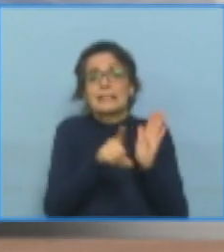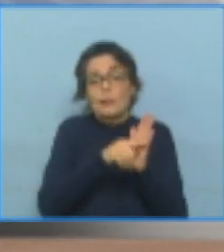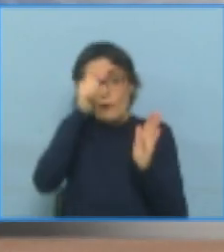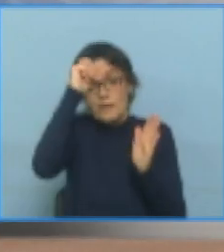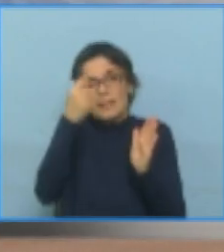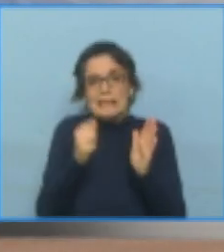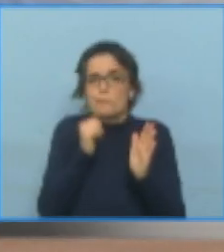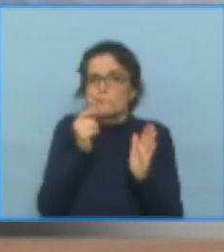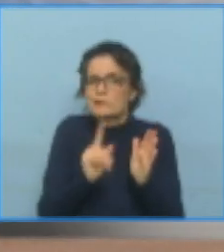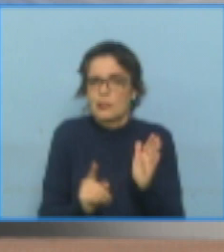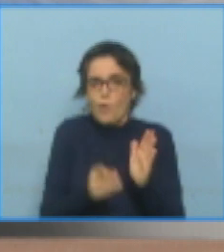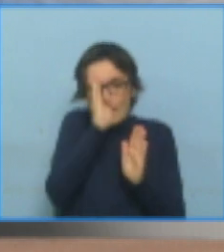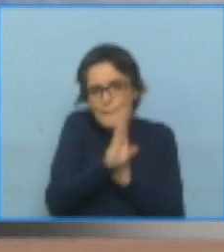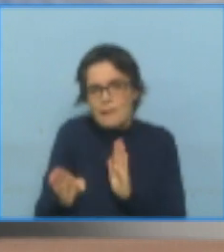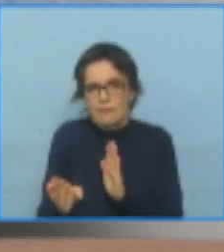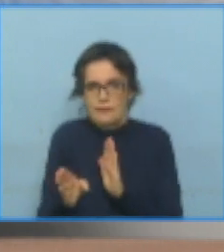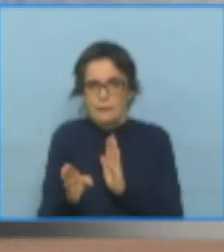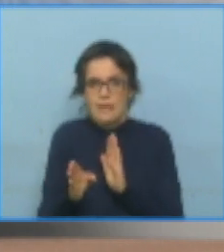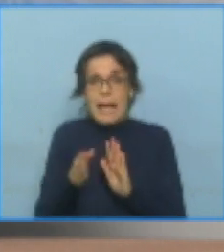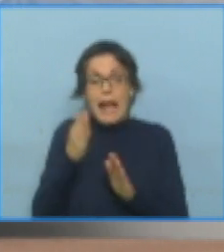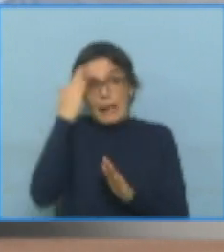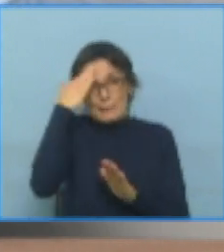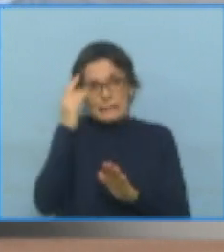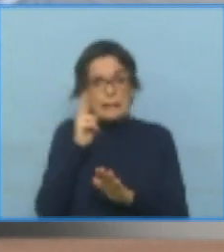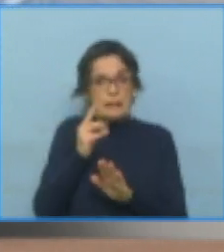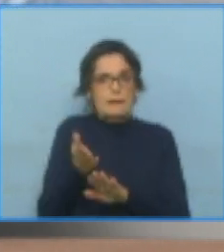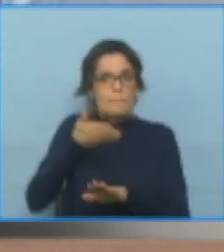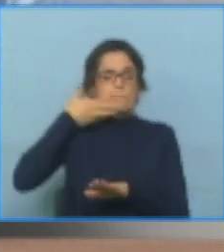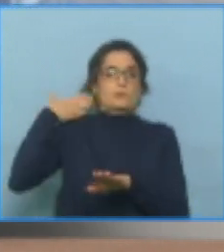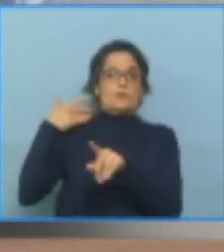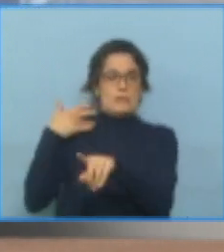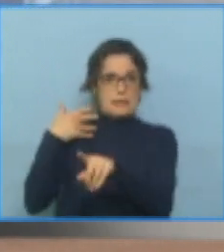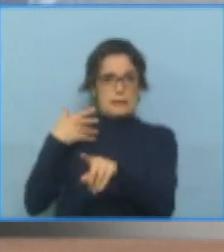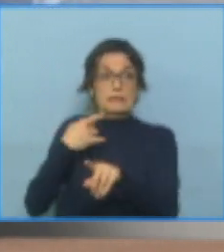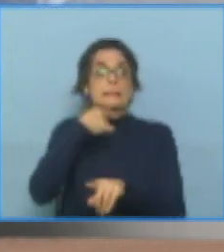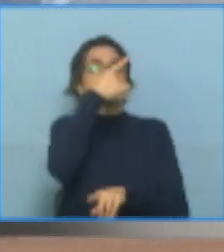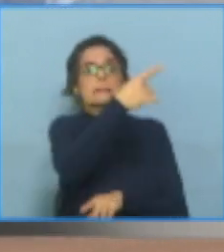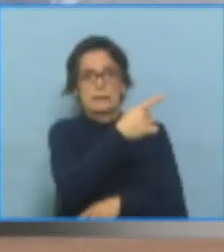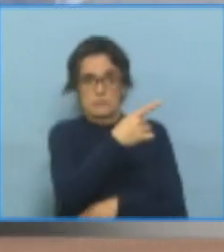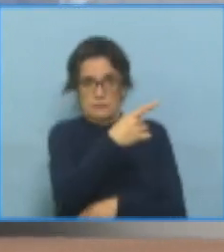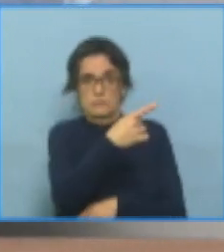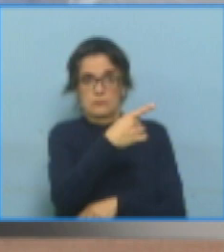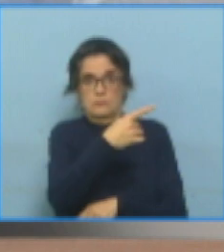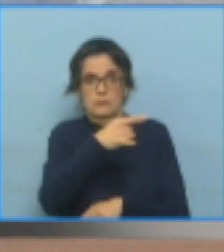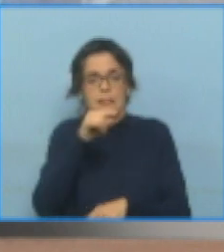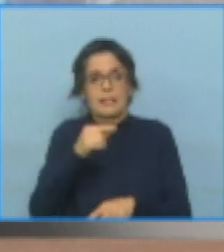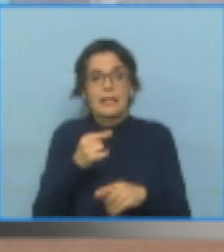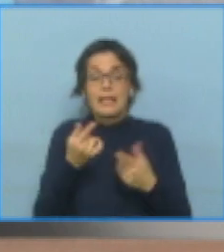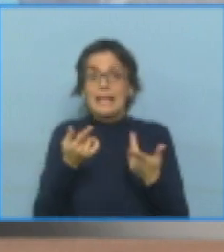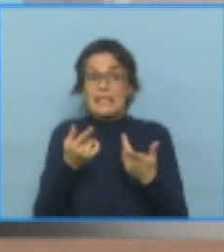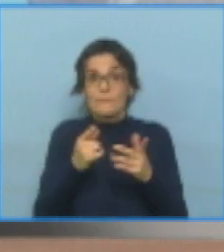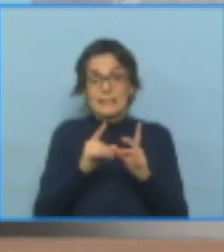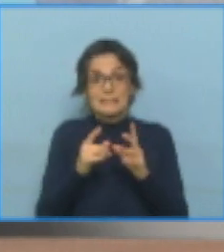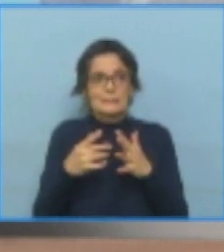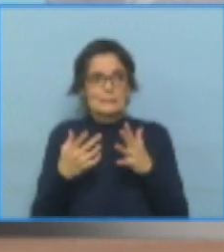ter esta capacidade de detectar estes casos, de os sinalizar, e depois falta a crónica